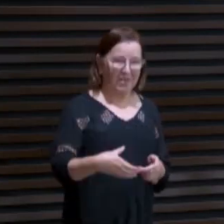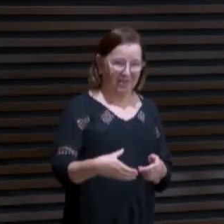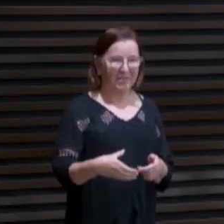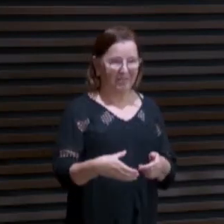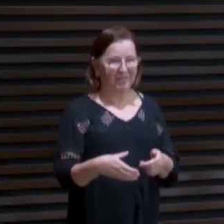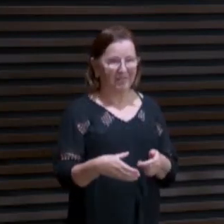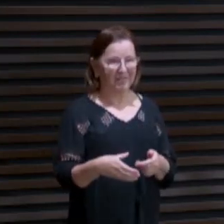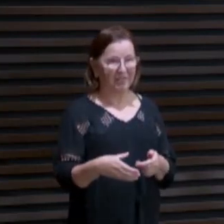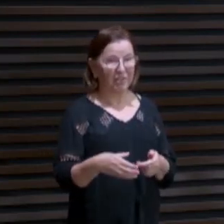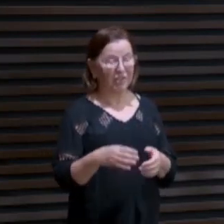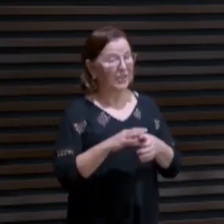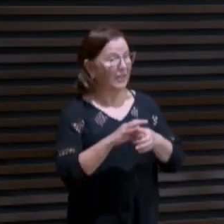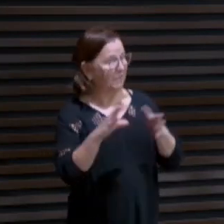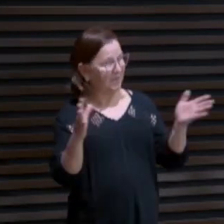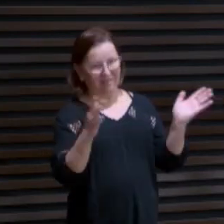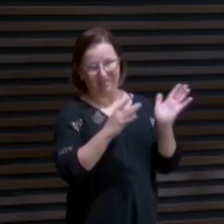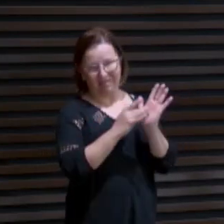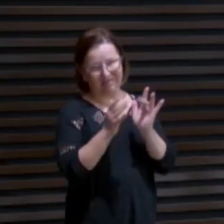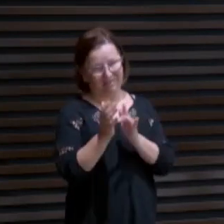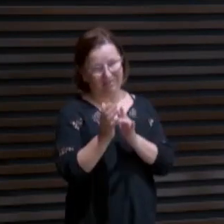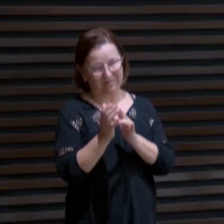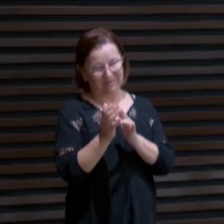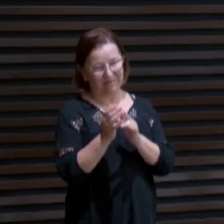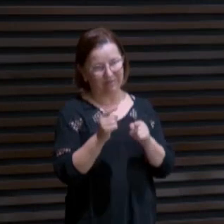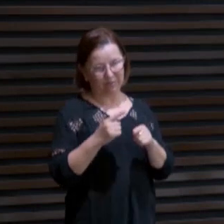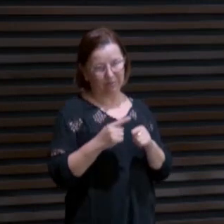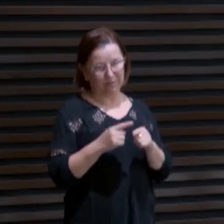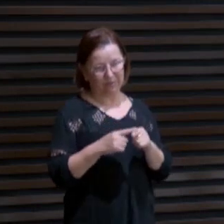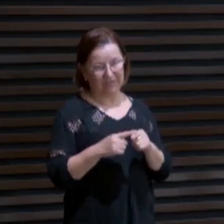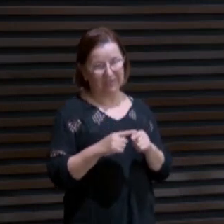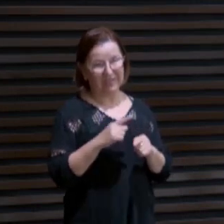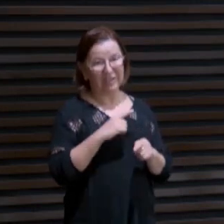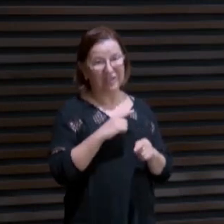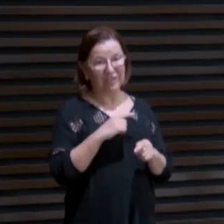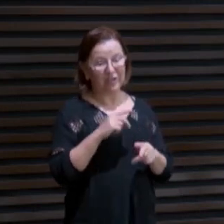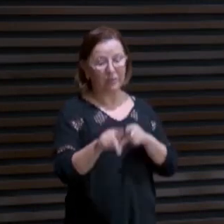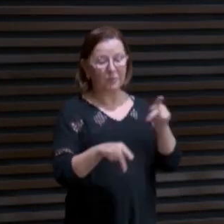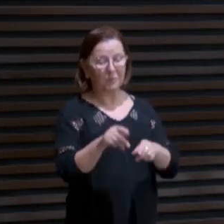de libertá-lo, porque ele temia os judeus.